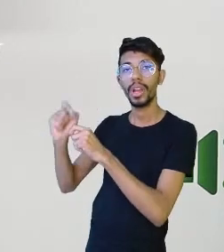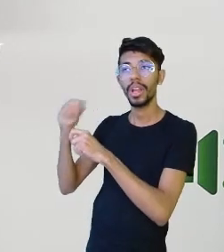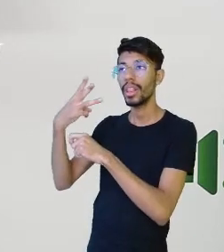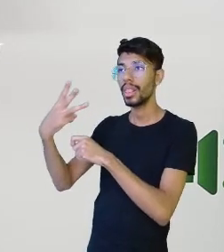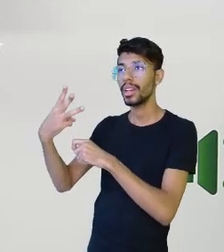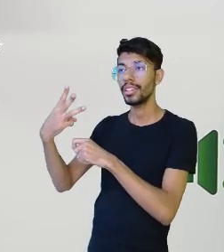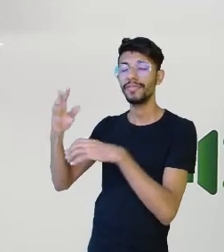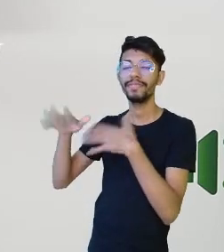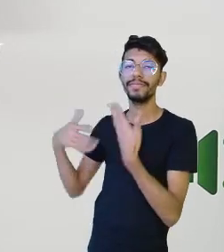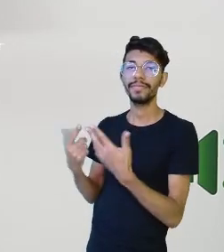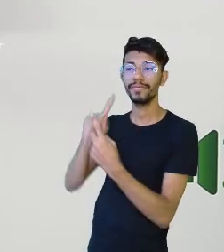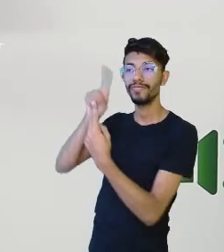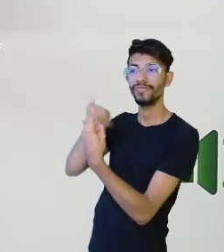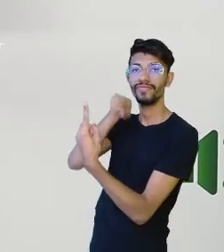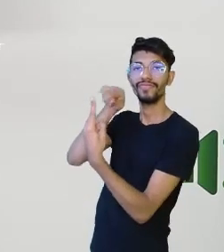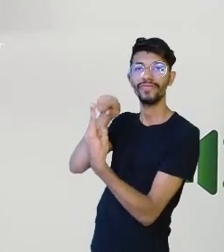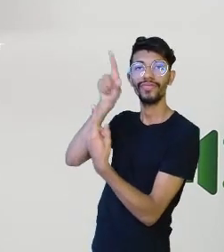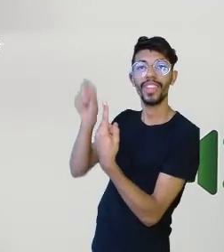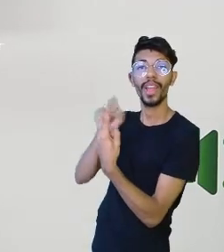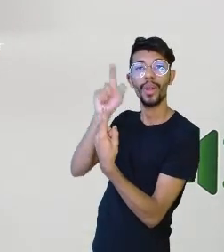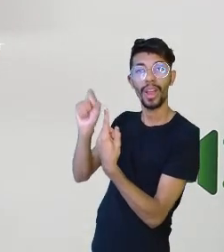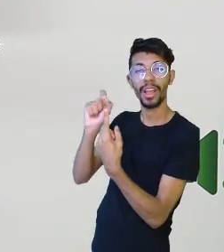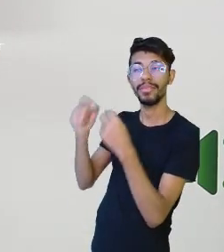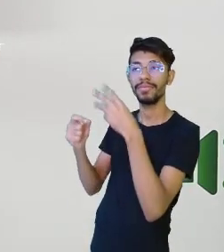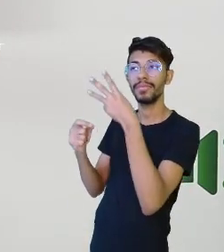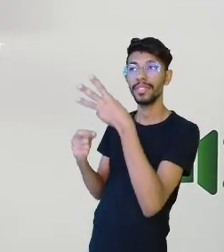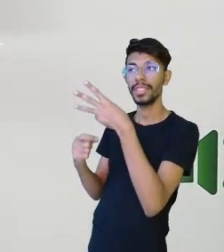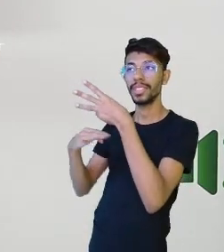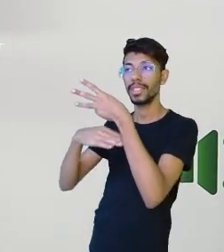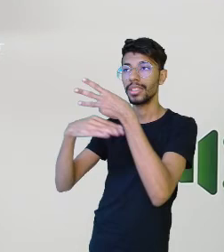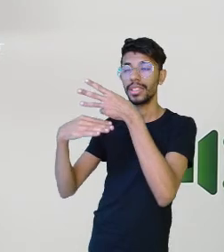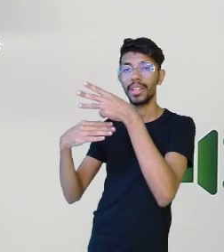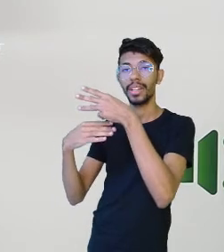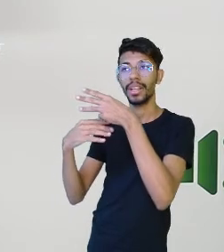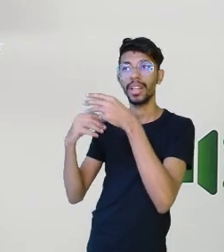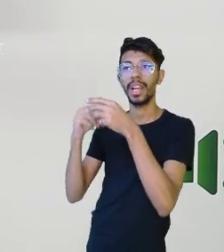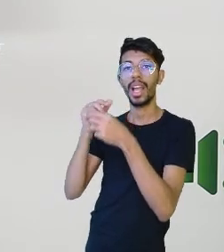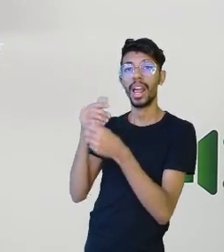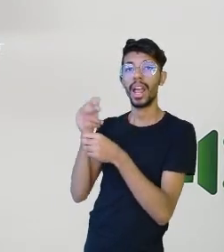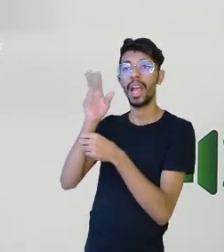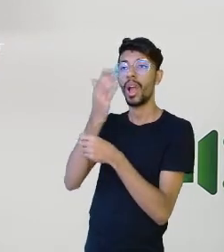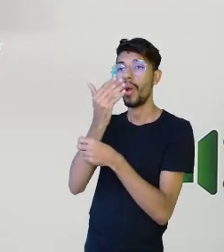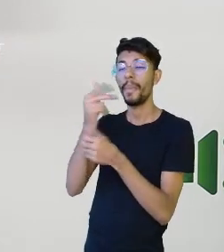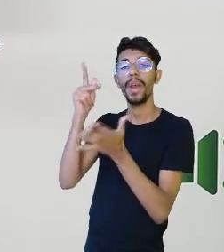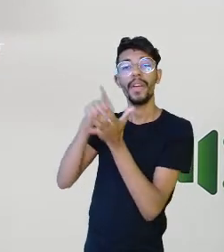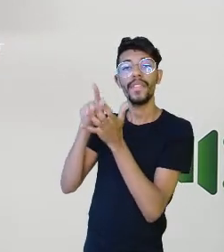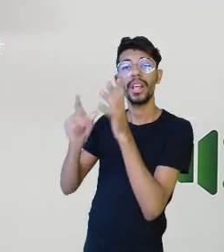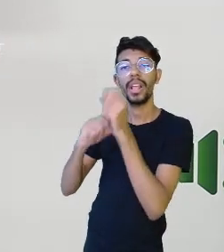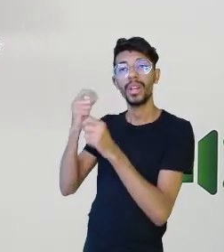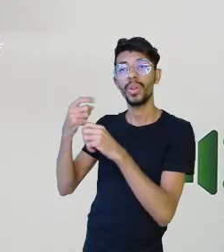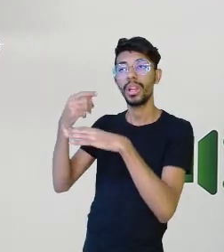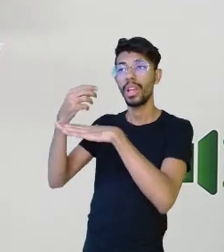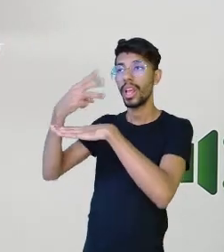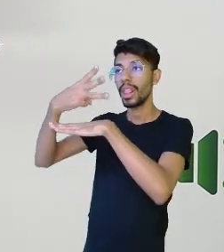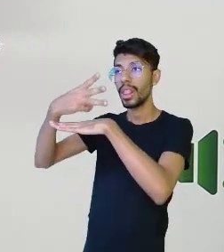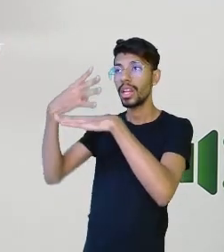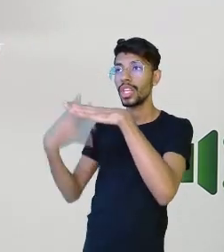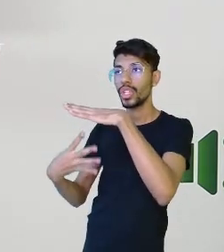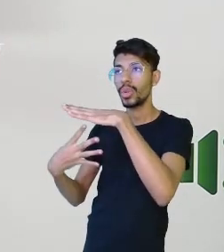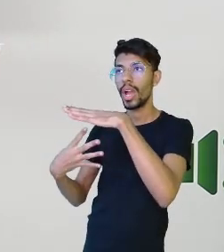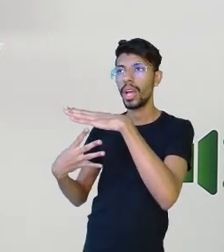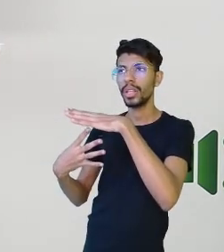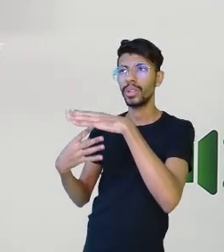Então, a minha resposta é: ela consumiu, na verdade, 3/4. Mas ele disse aqui